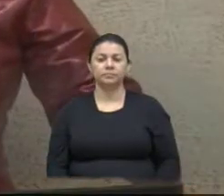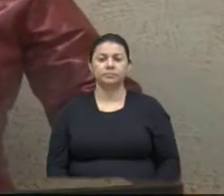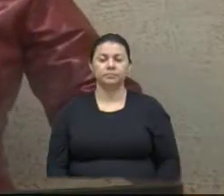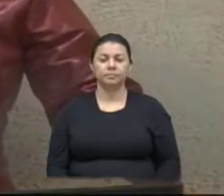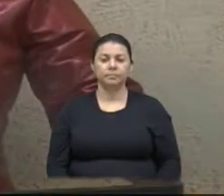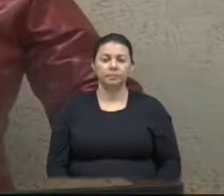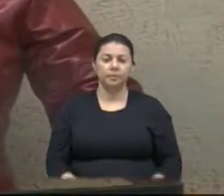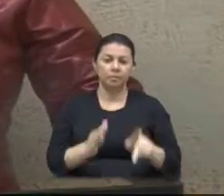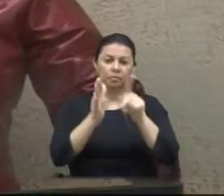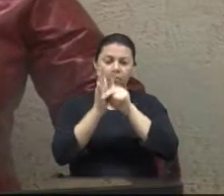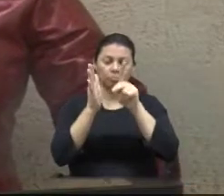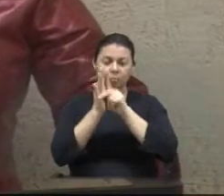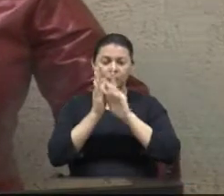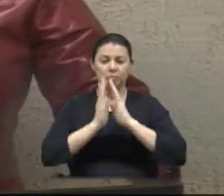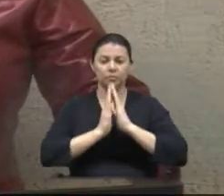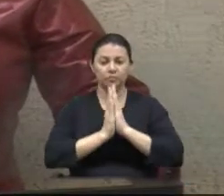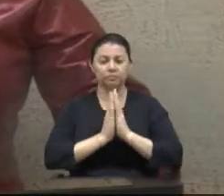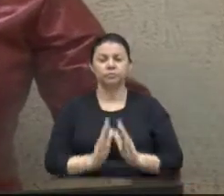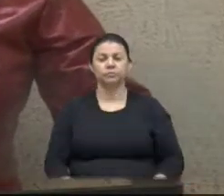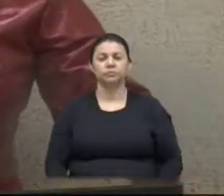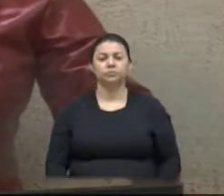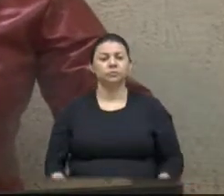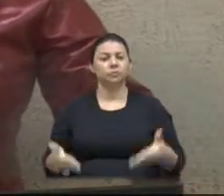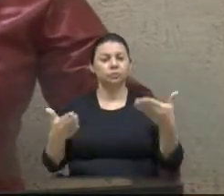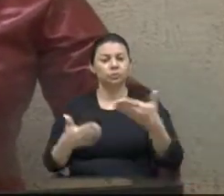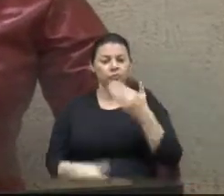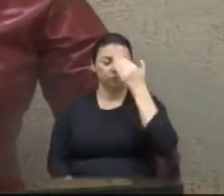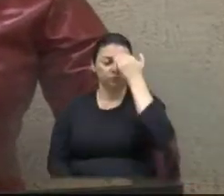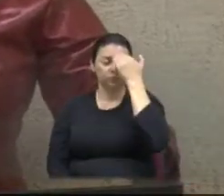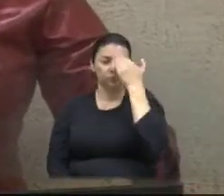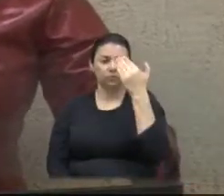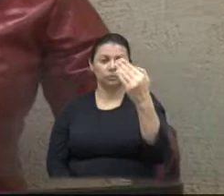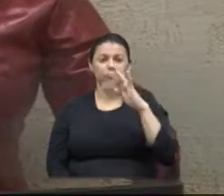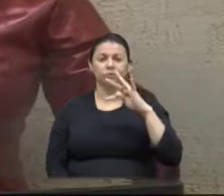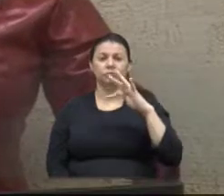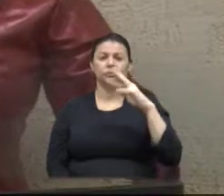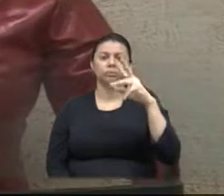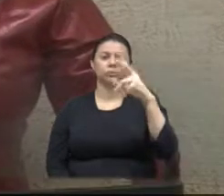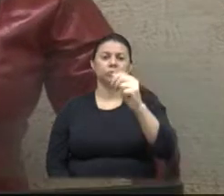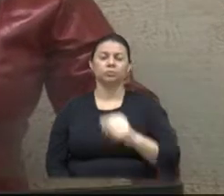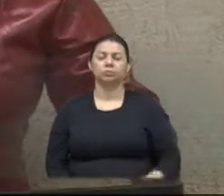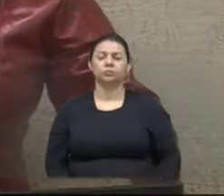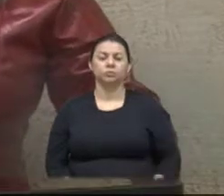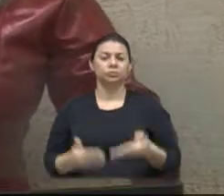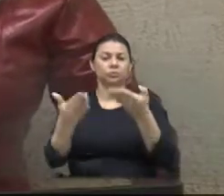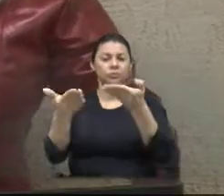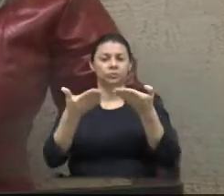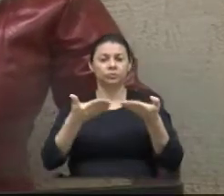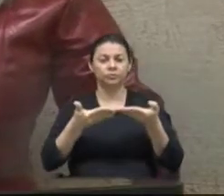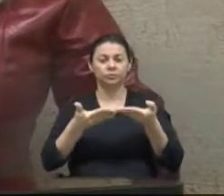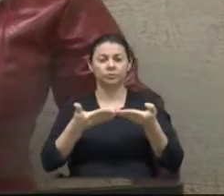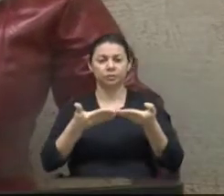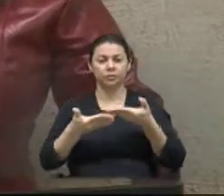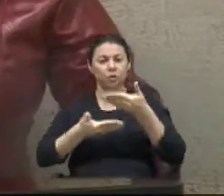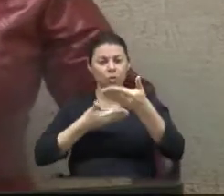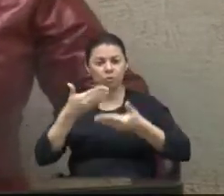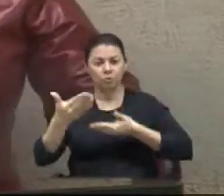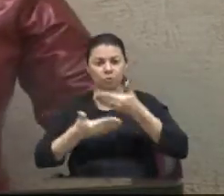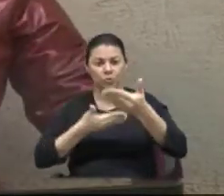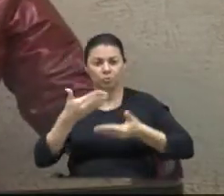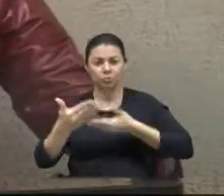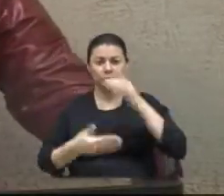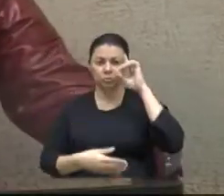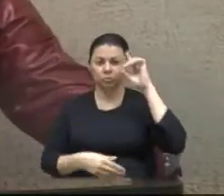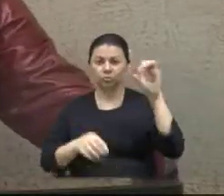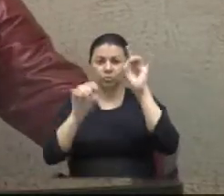importante essa homenagem e agradeço a todos vocês que vieram aqui compartilhar esse momento e eu